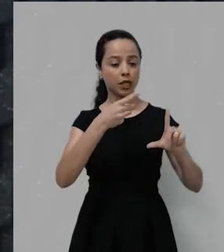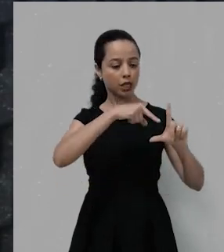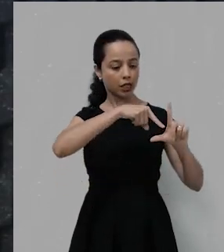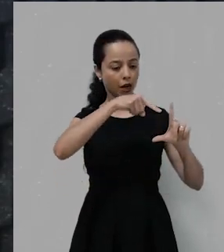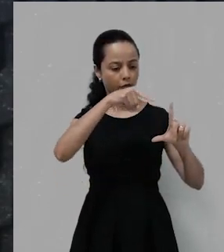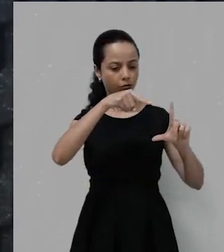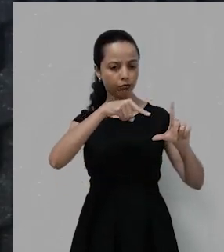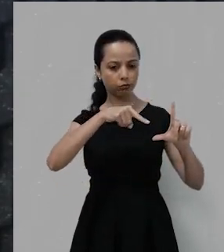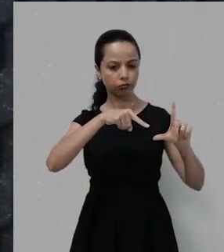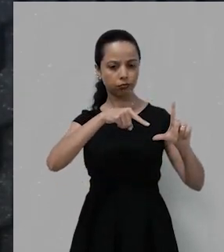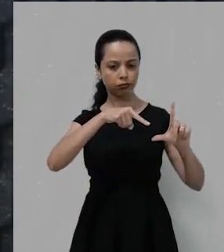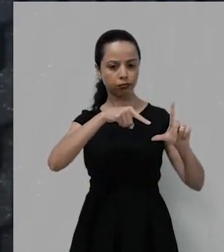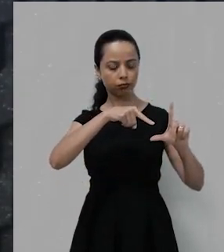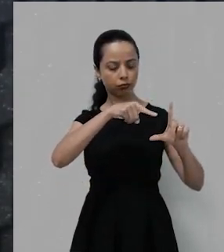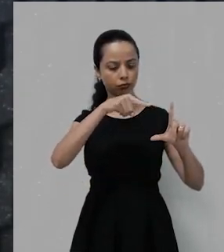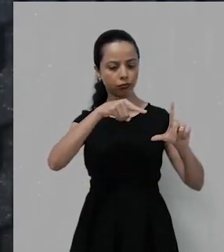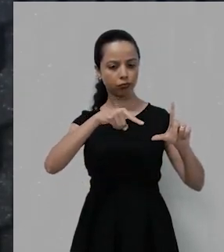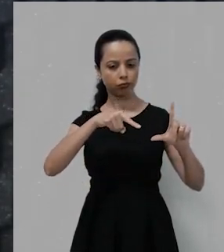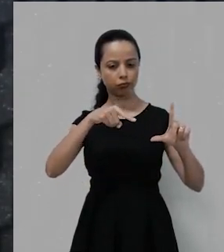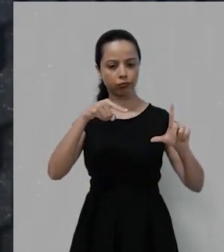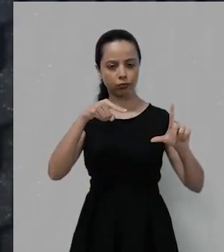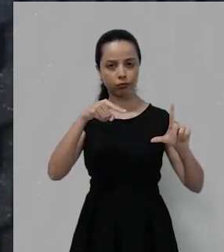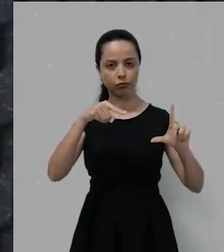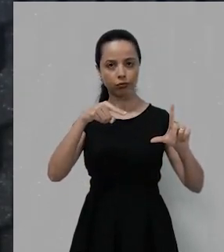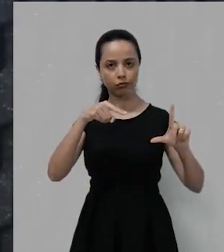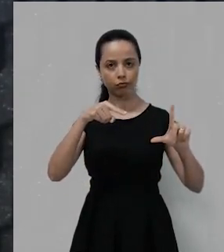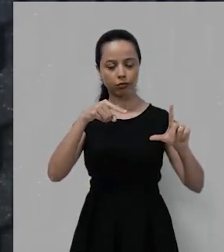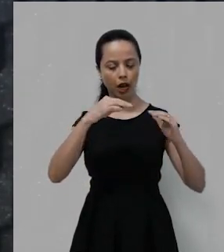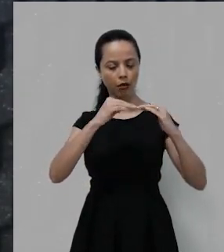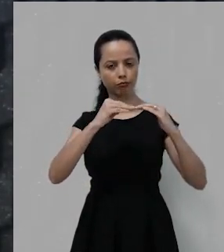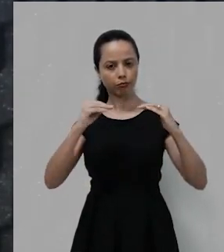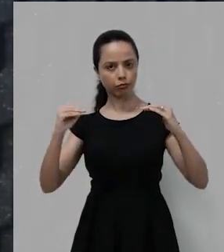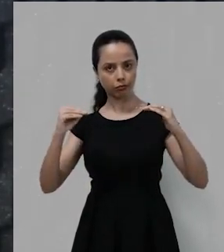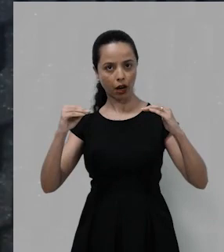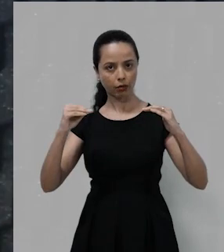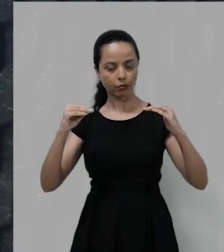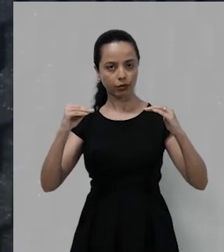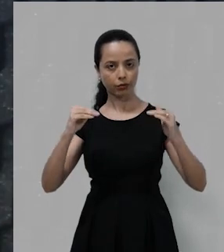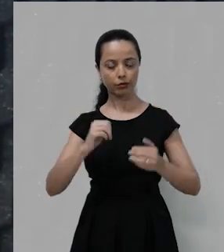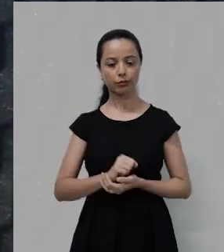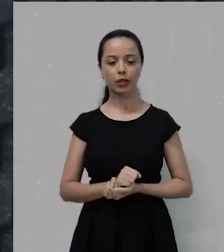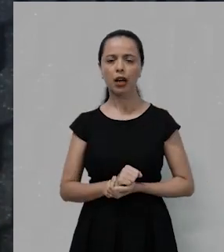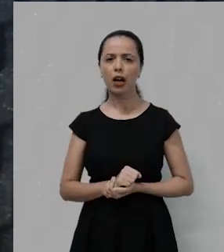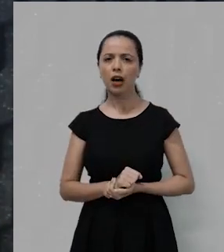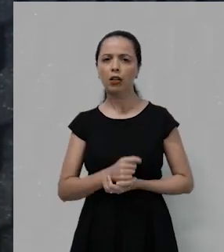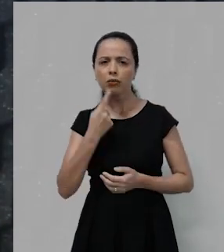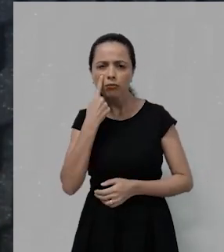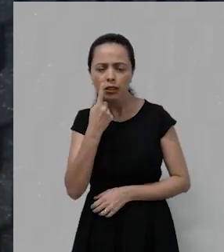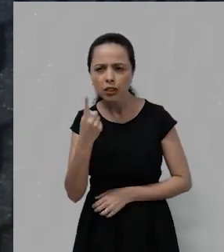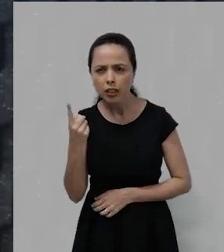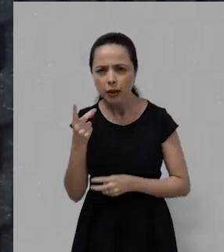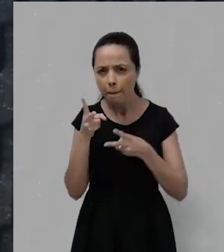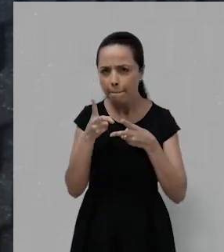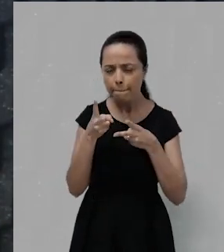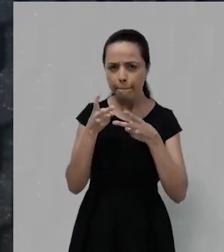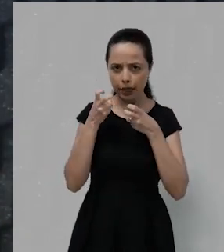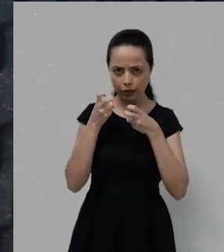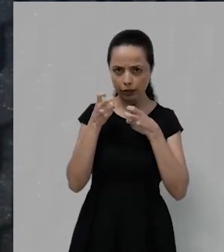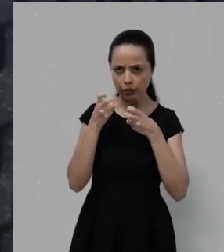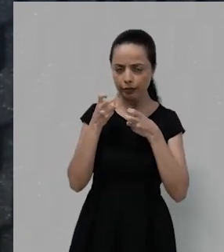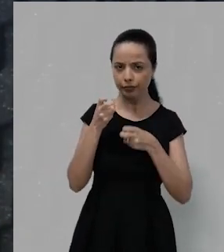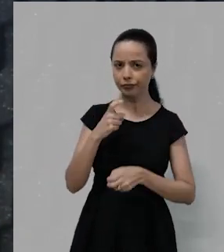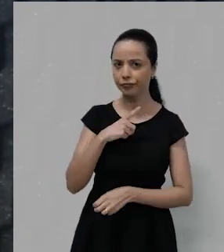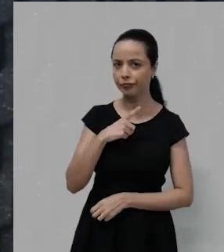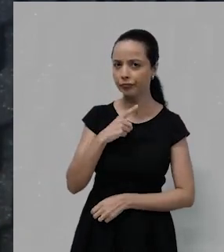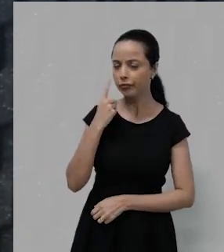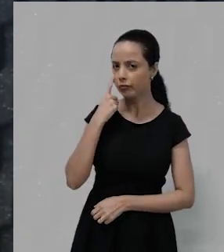uma estabilidade no número de indivíduos. Então, o gráfico que tem um crescimento, aliás, que tem um